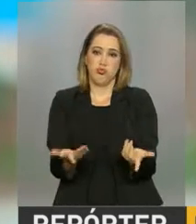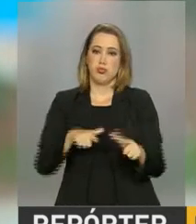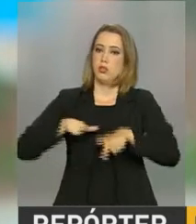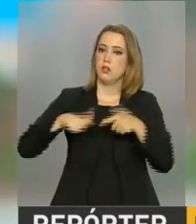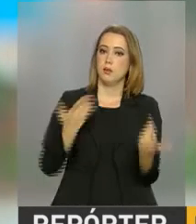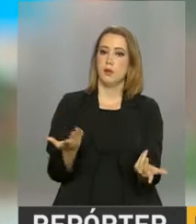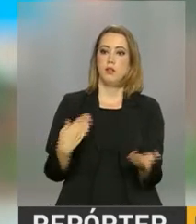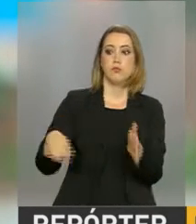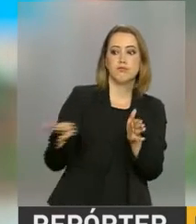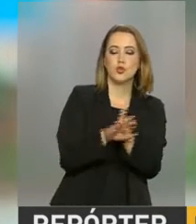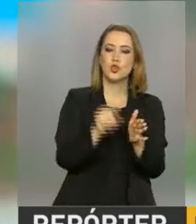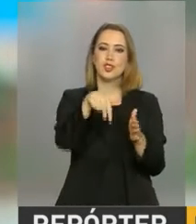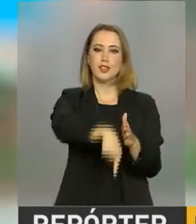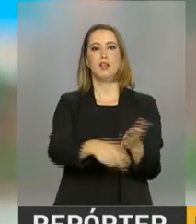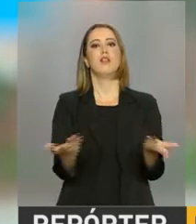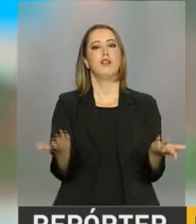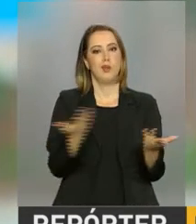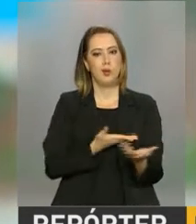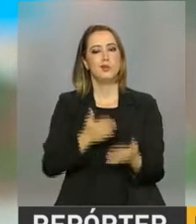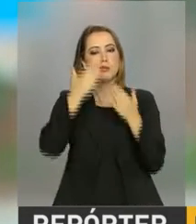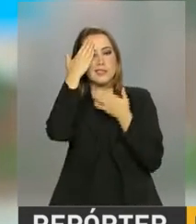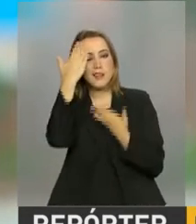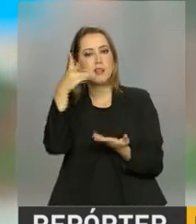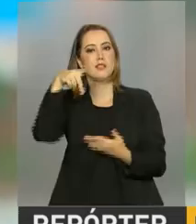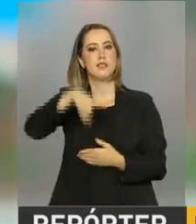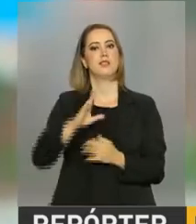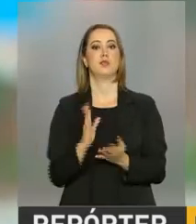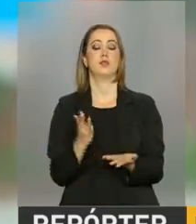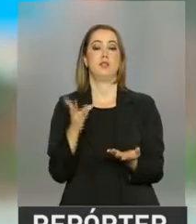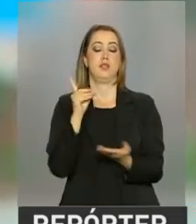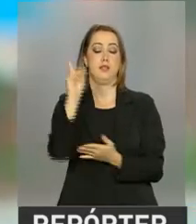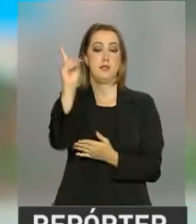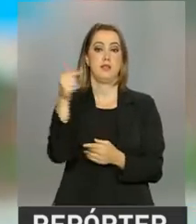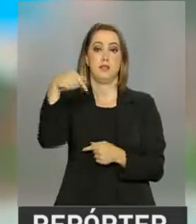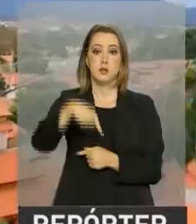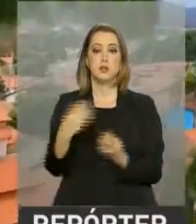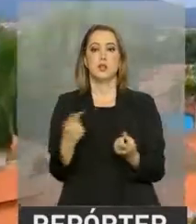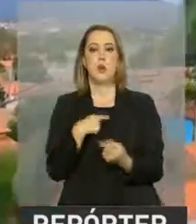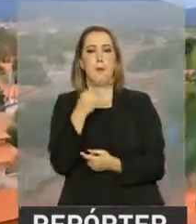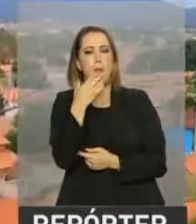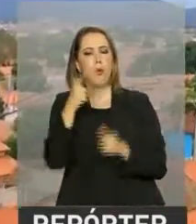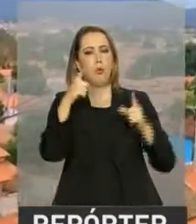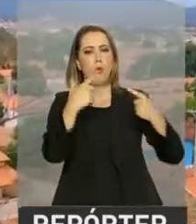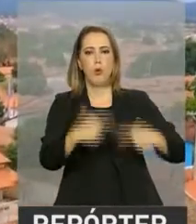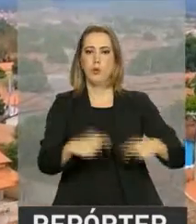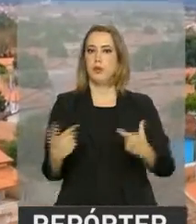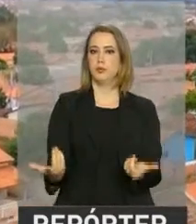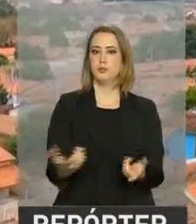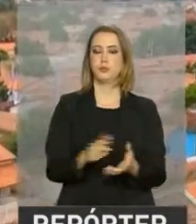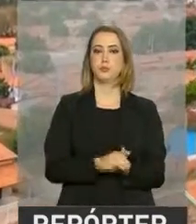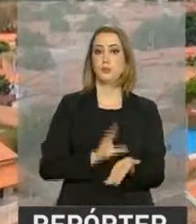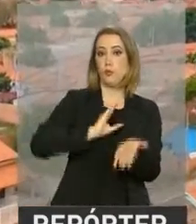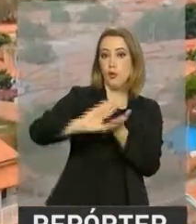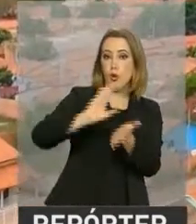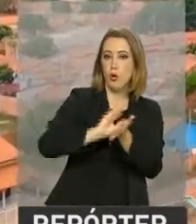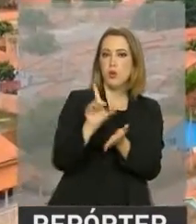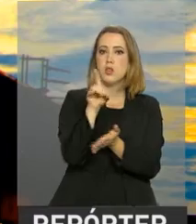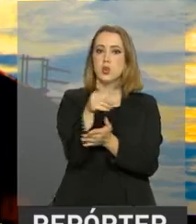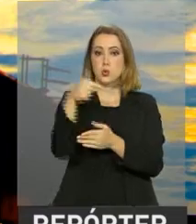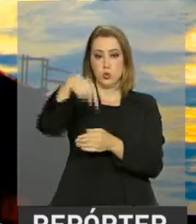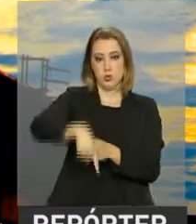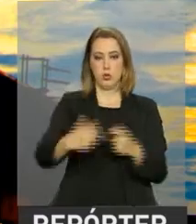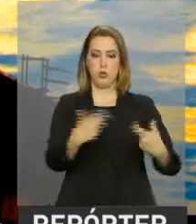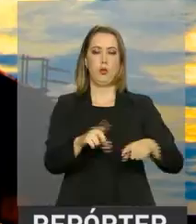a Deus até hoje estou aqui. Eu não pretendo mudar daqui tão cedo porque eu acho um lugar muito bom. Os investimentos não afetam apenas a economia